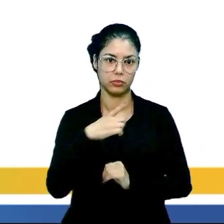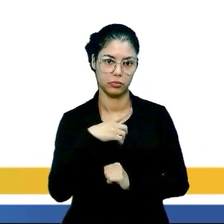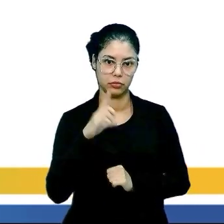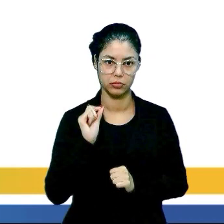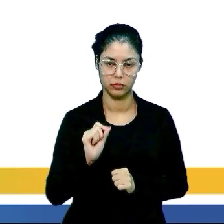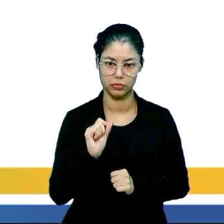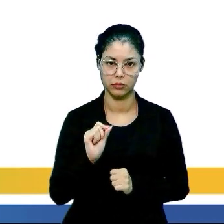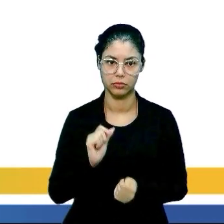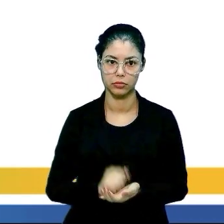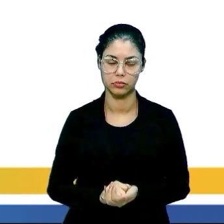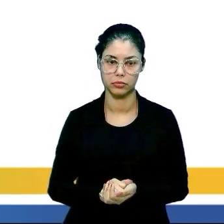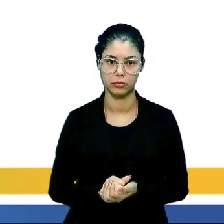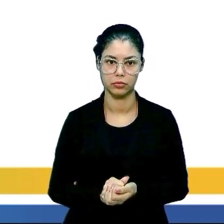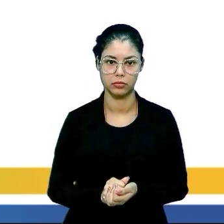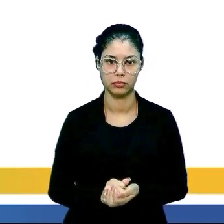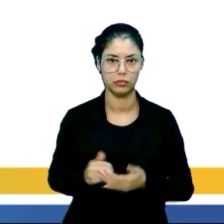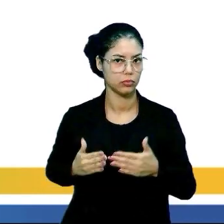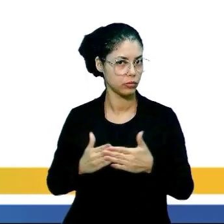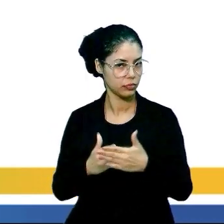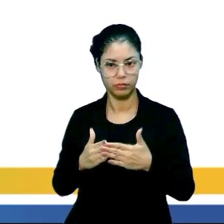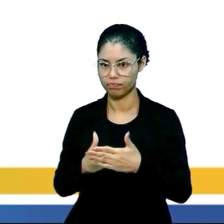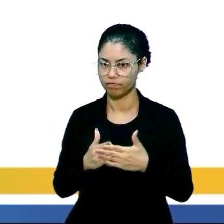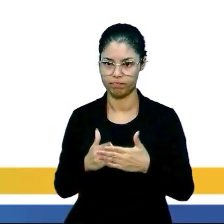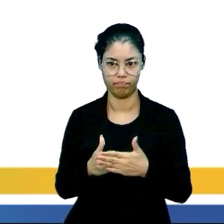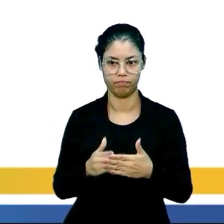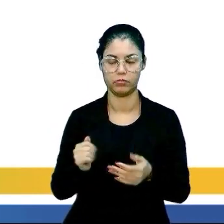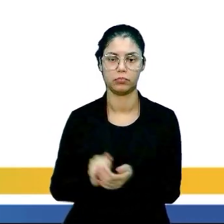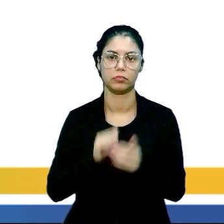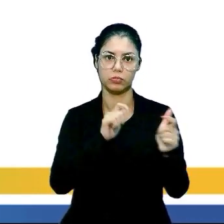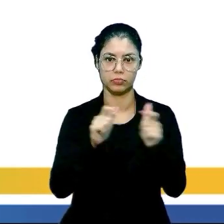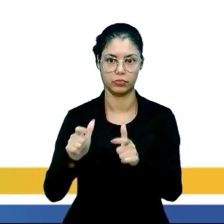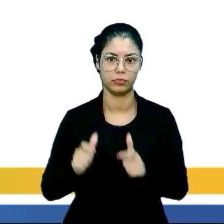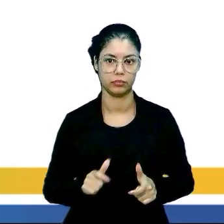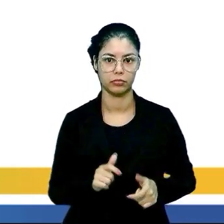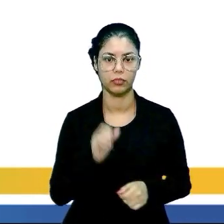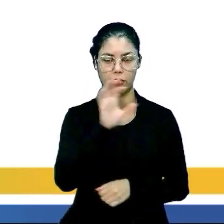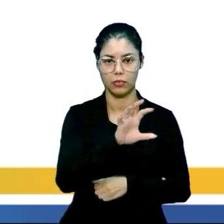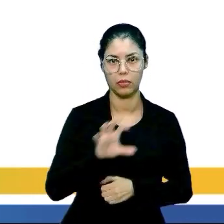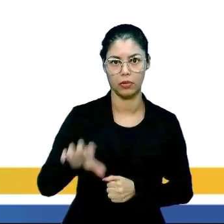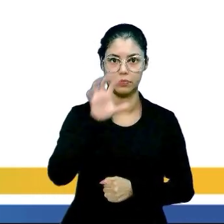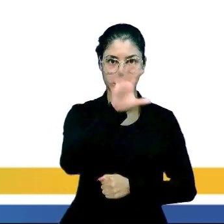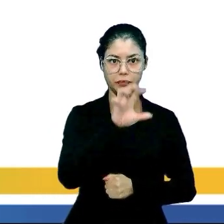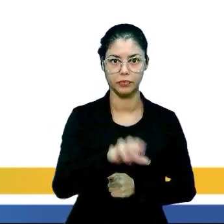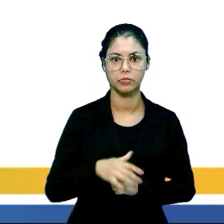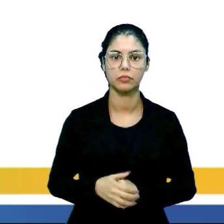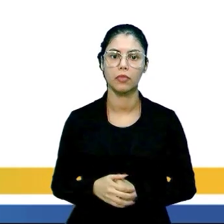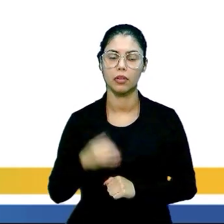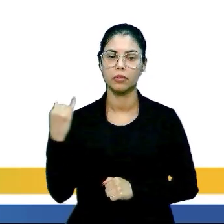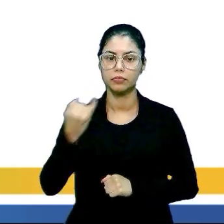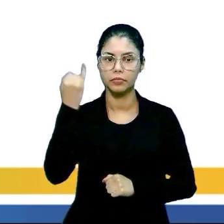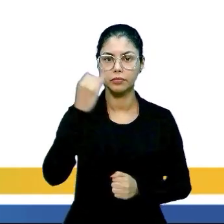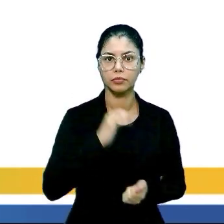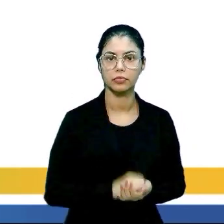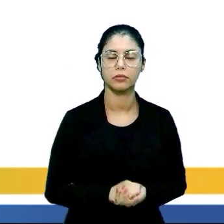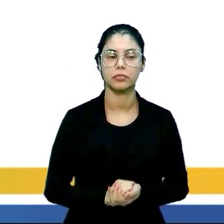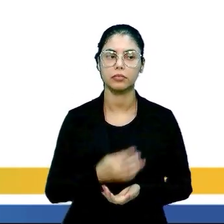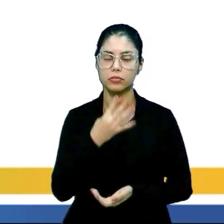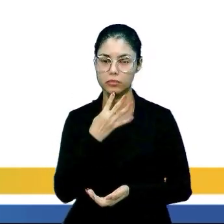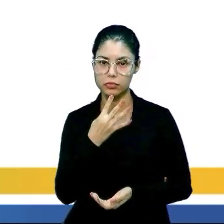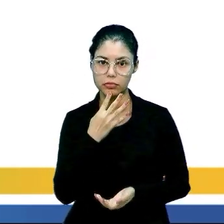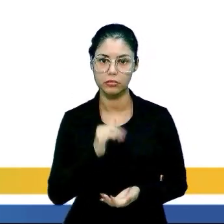aí essa não limitação do espaço regional, tá? A produção mais importante dele, ou que é